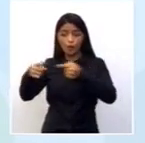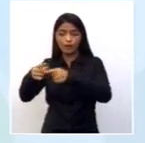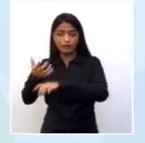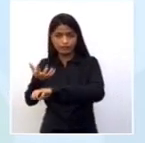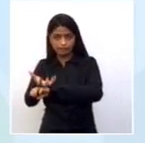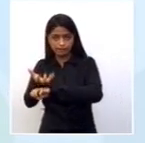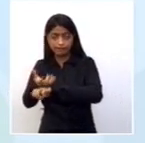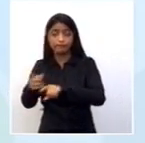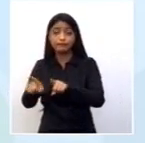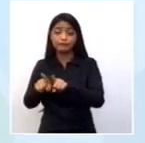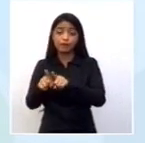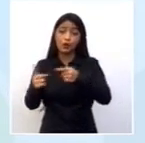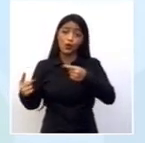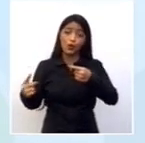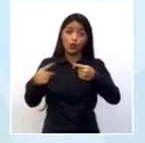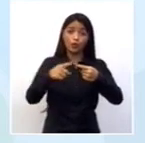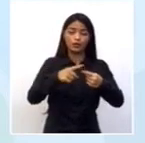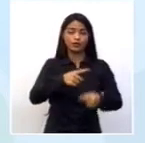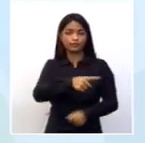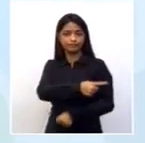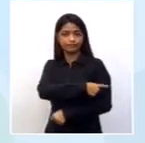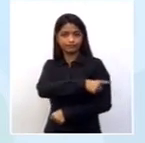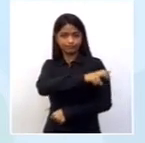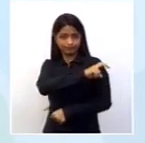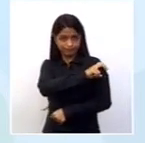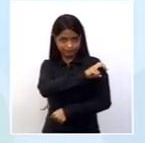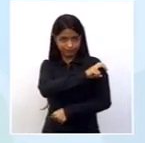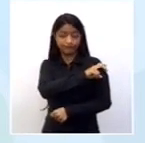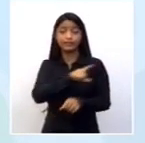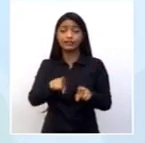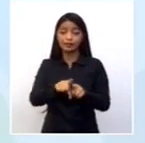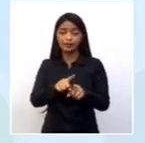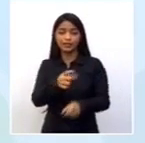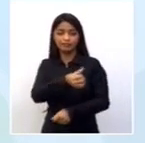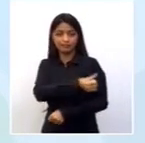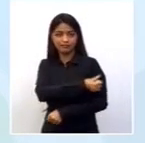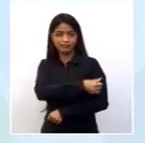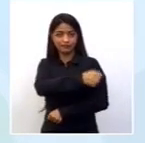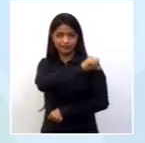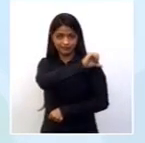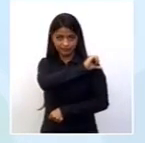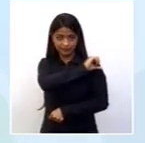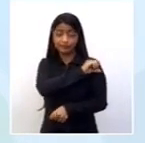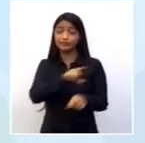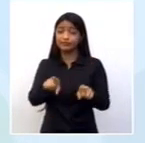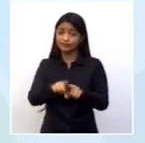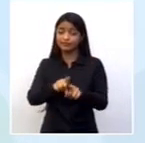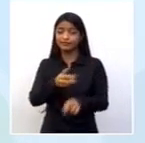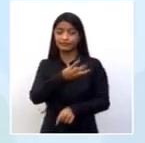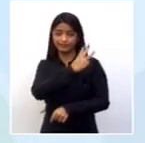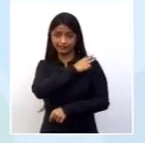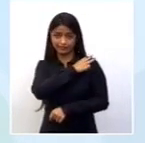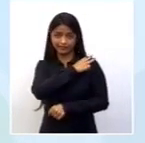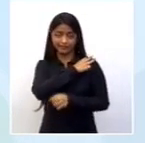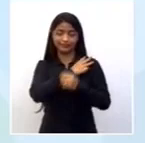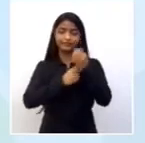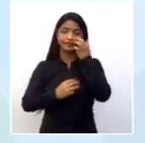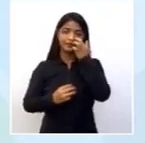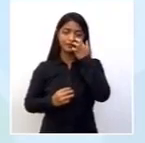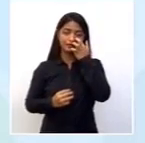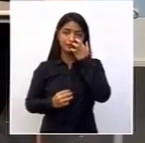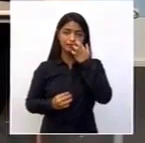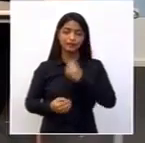anos iniciais, ensino fundamental, anos finais e ensino médio.